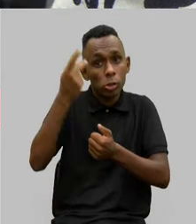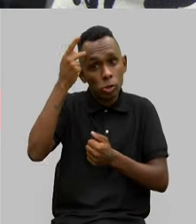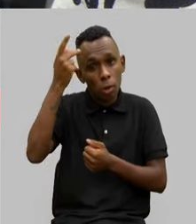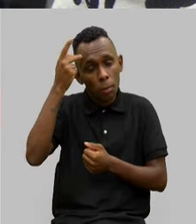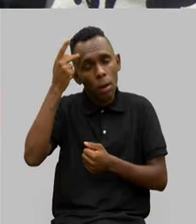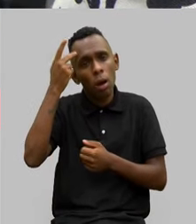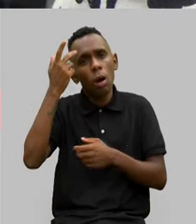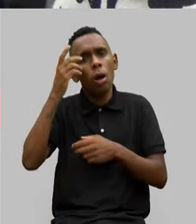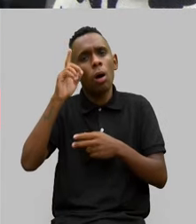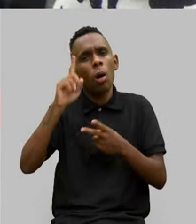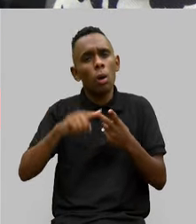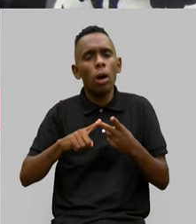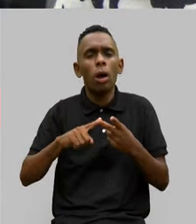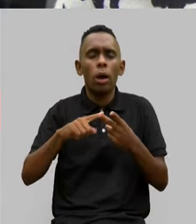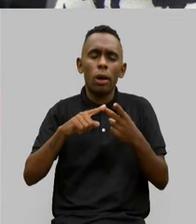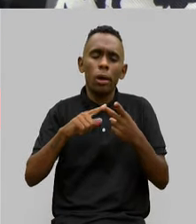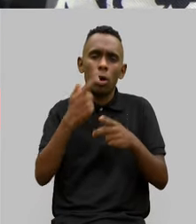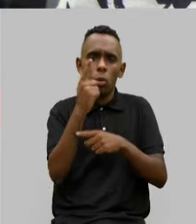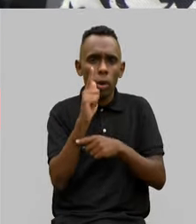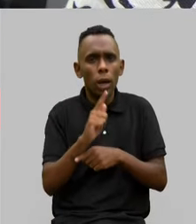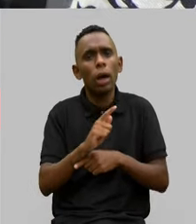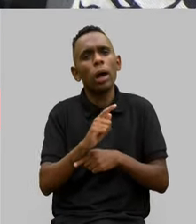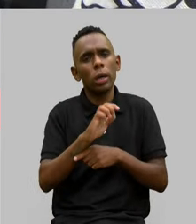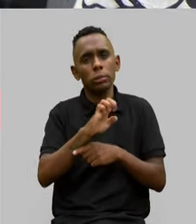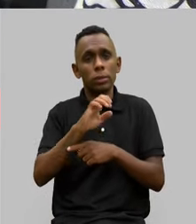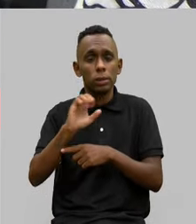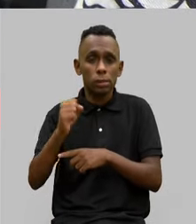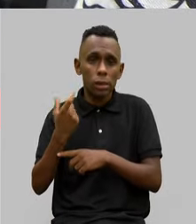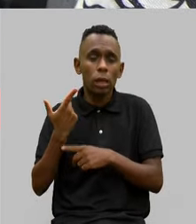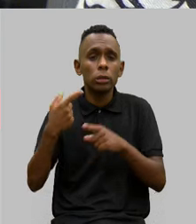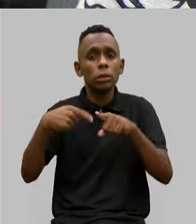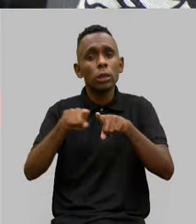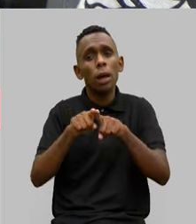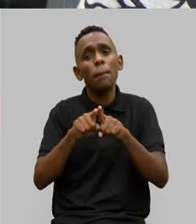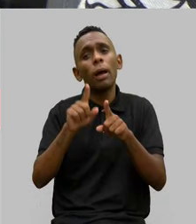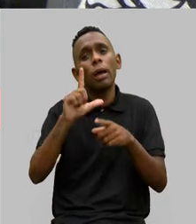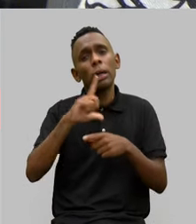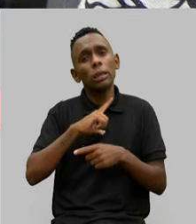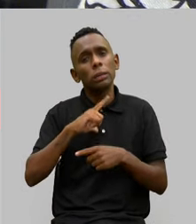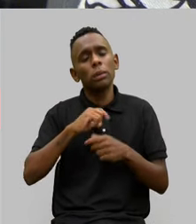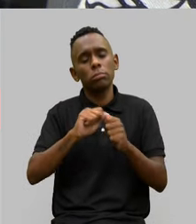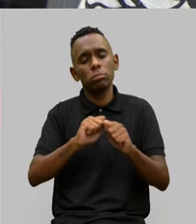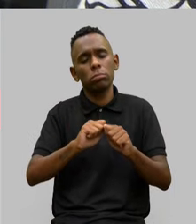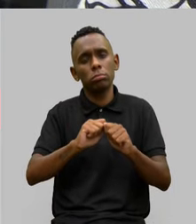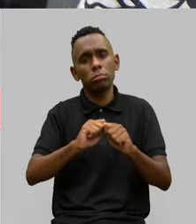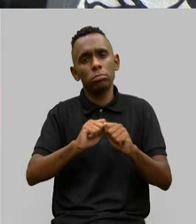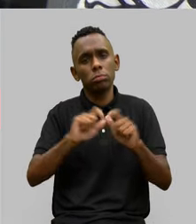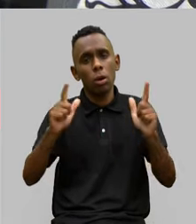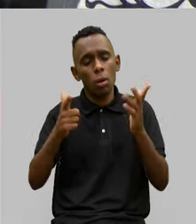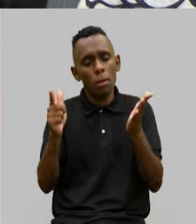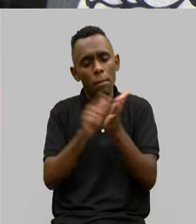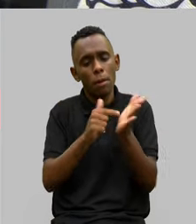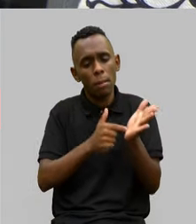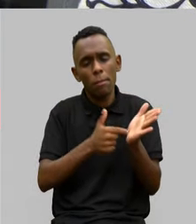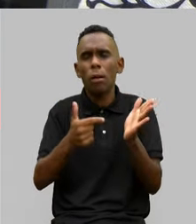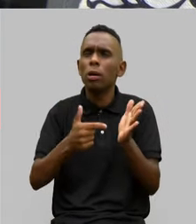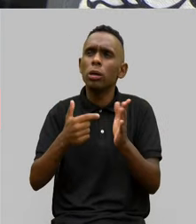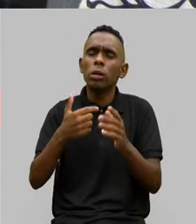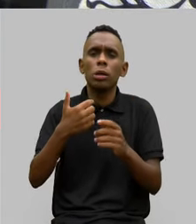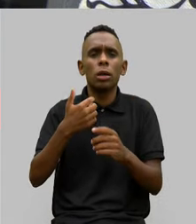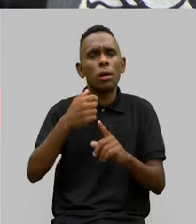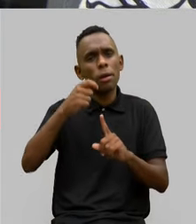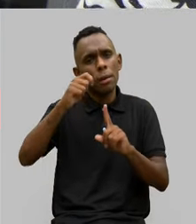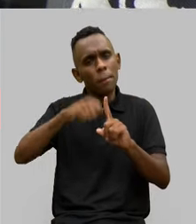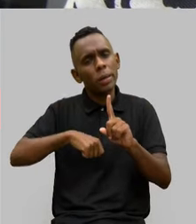Goiás e Espírito Santo e saiu uma uma matéria publicada no jornal Folha de São Paulo em 27 de novembro do ano passado